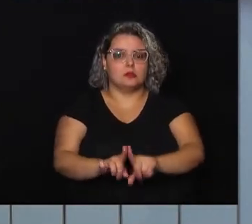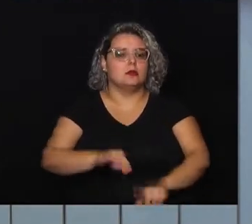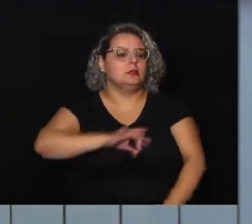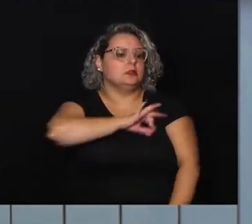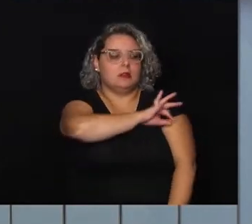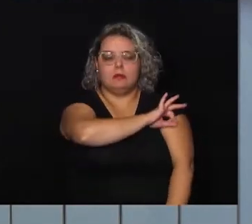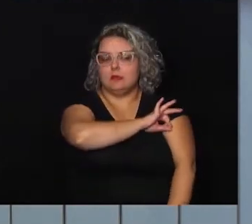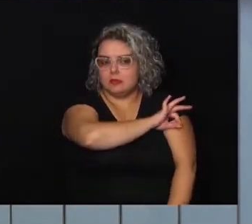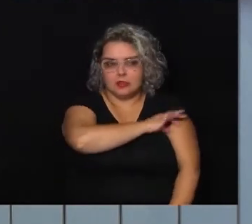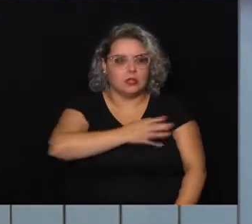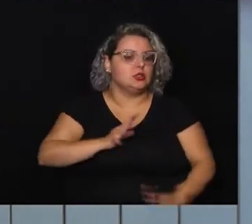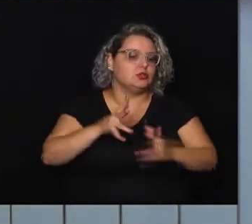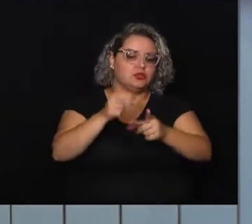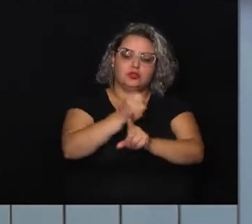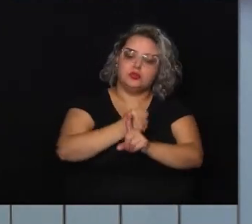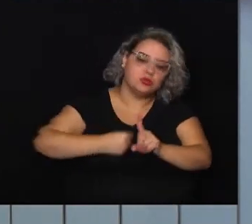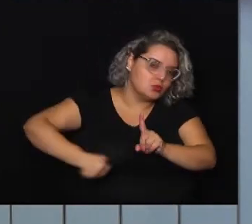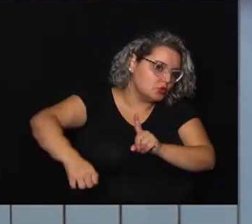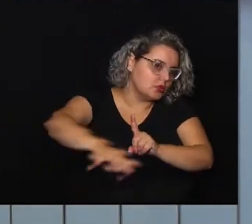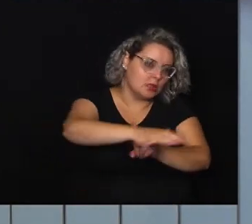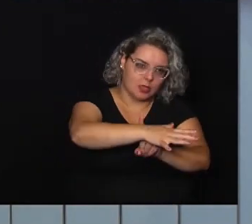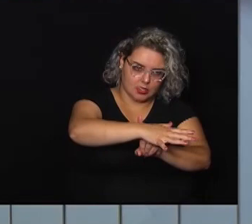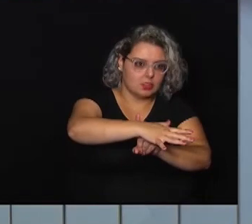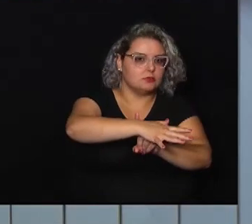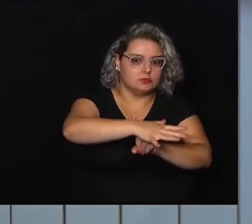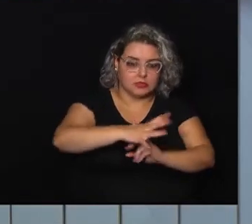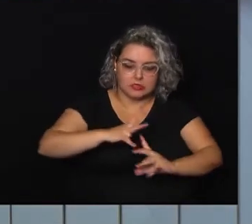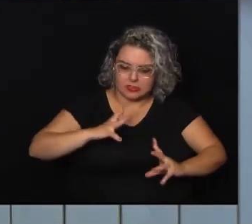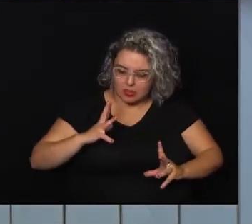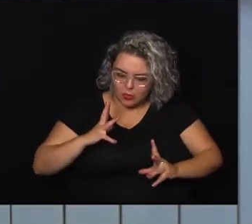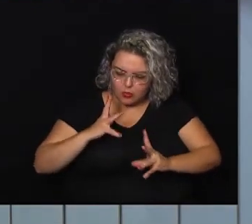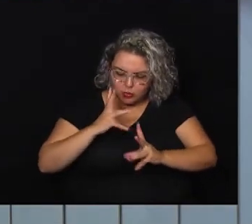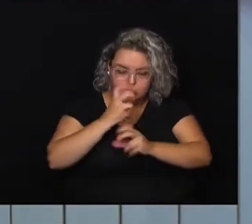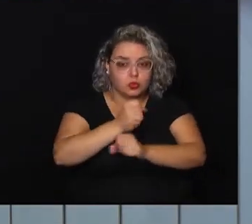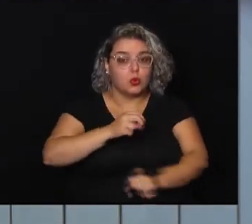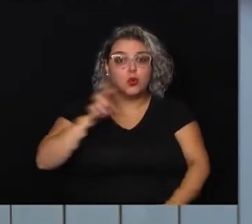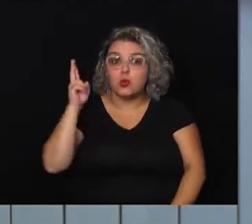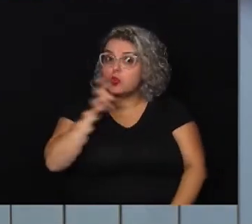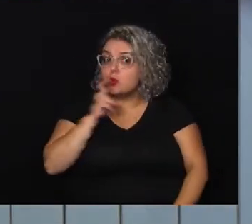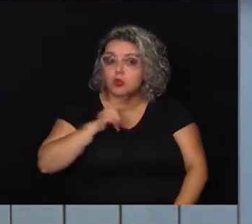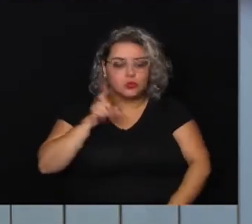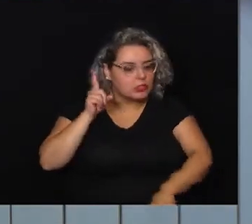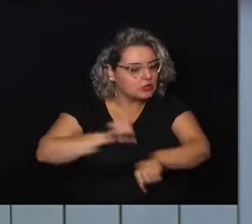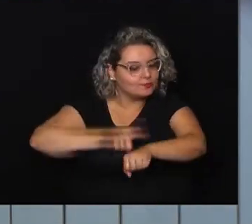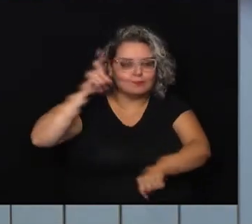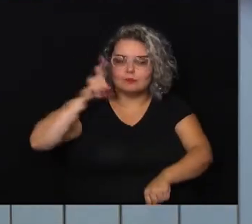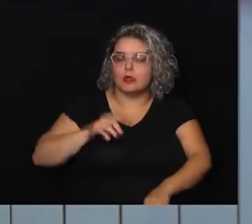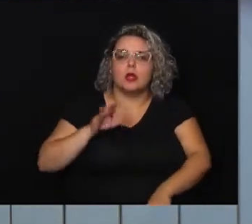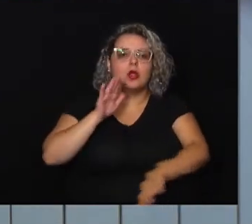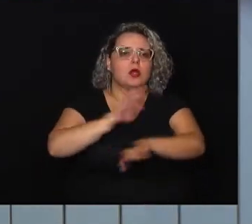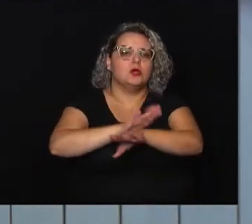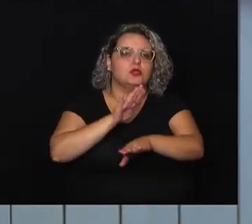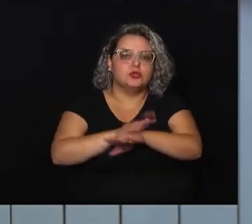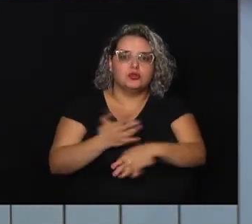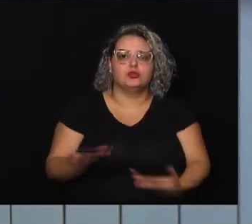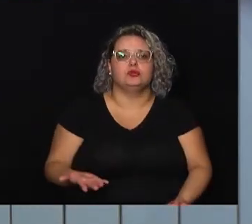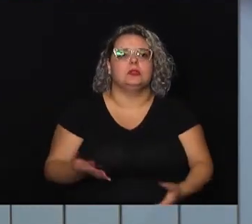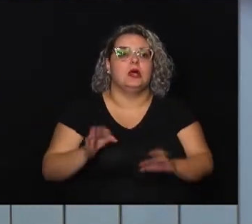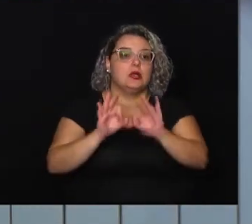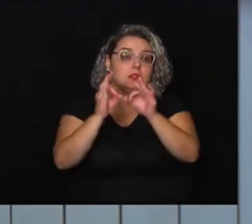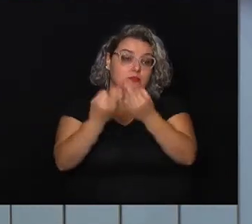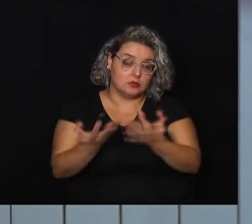Prefeitura e da sociedade nesse esforço emergencial de ajudar essas famílias. E